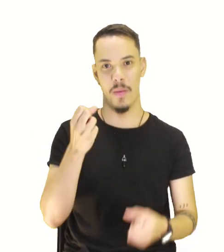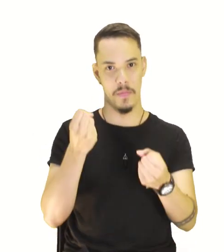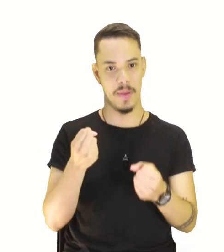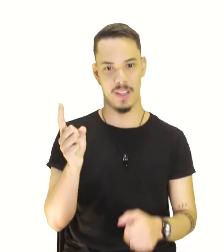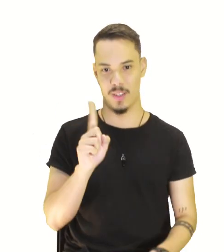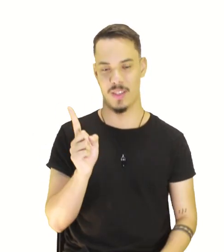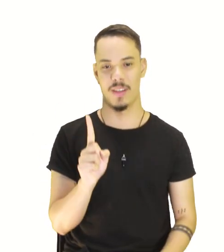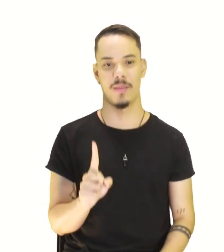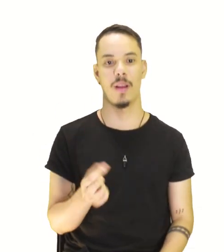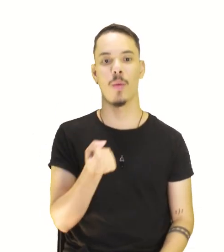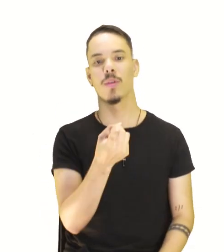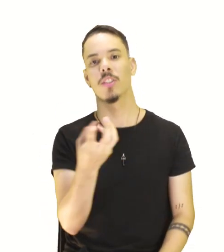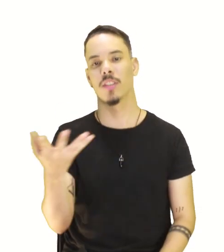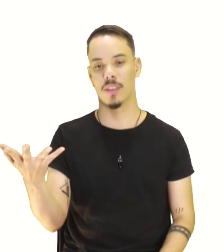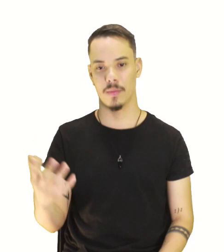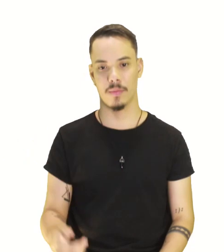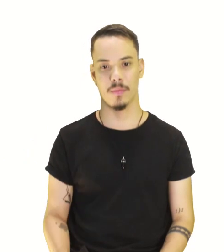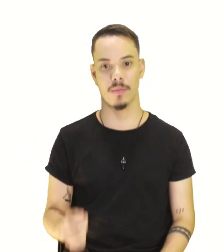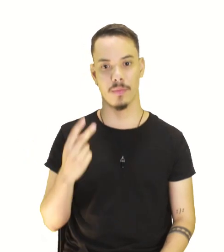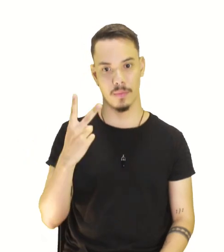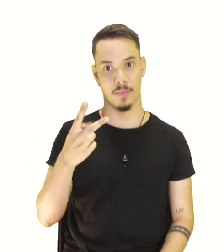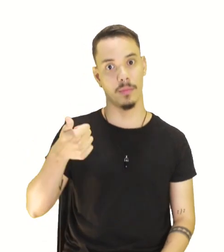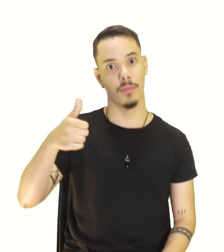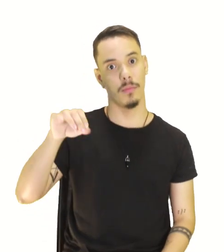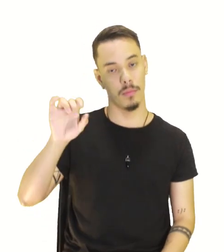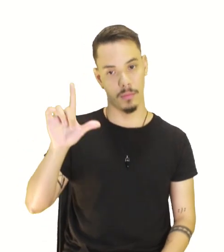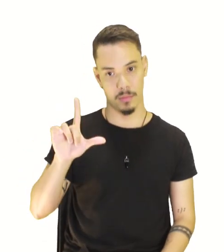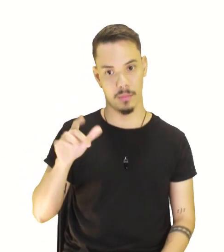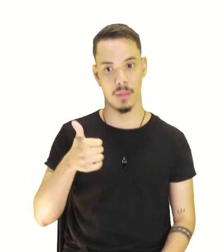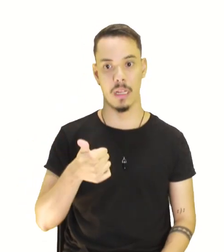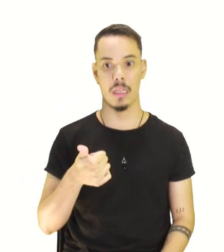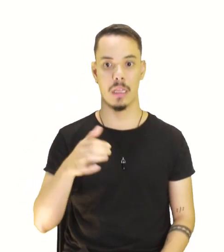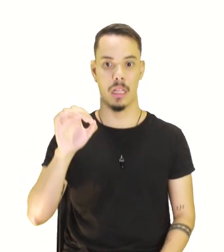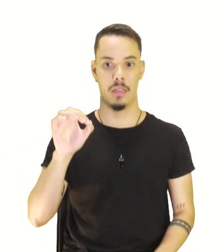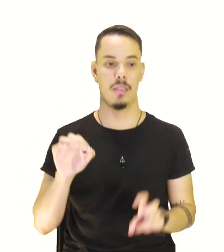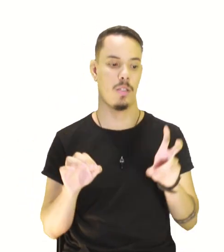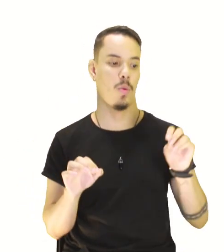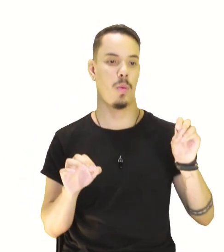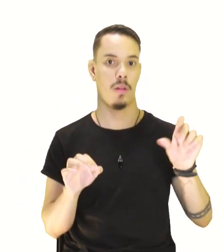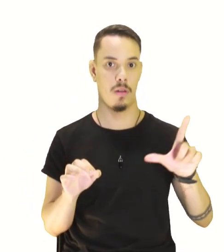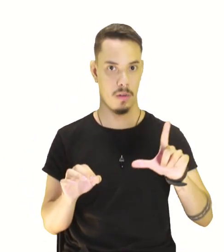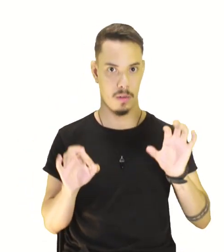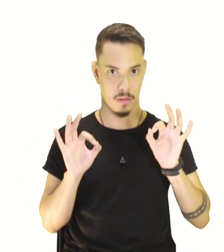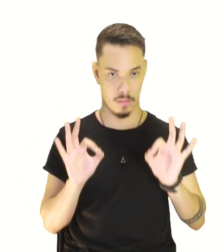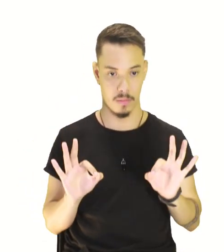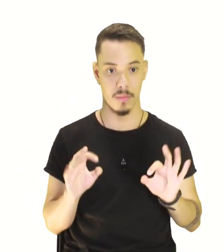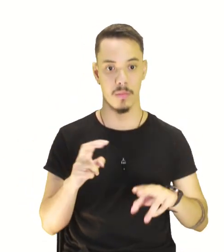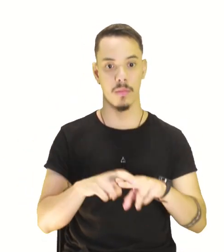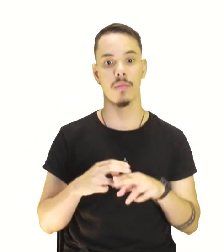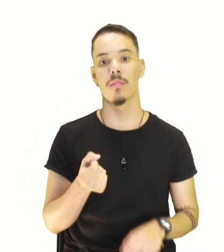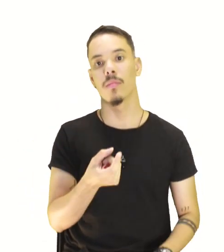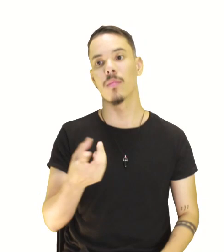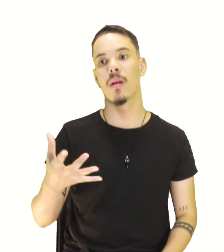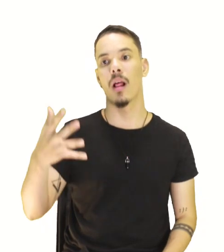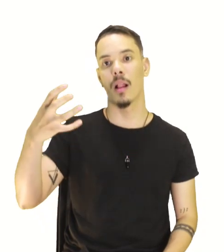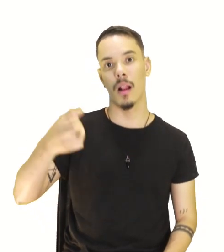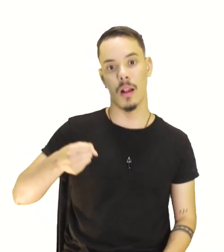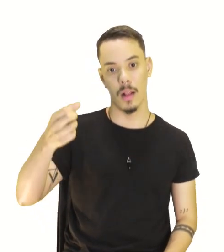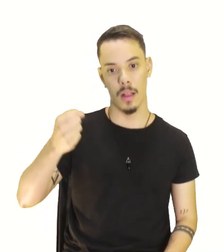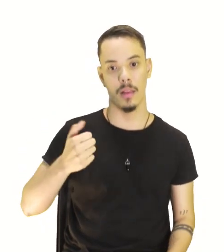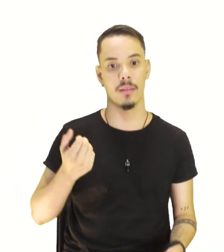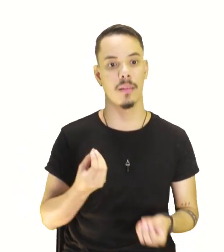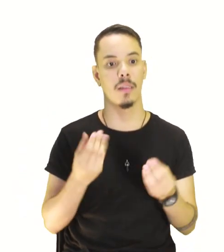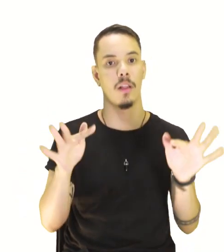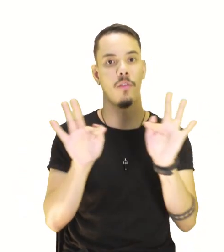diz isso, não. 2 vaquinhas, 10 litros. 10 vaquinhas, 50 litros. Então, a produção de leite vai ser dada através de